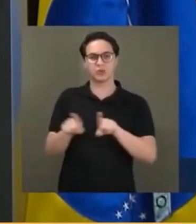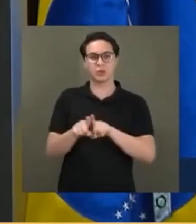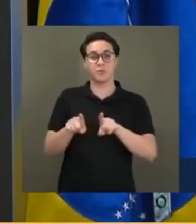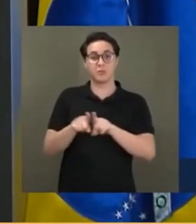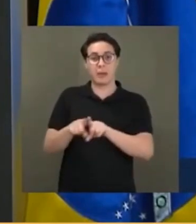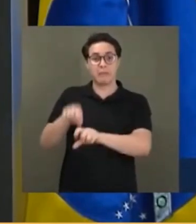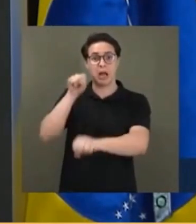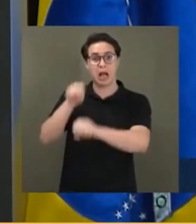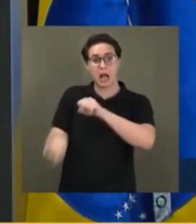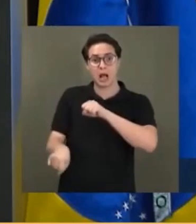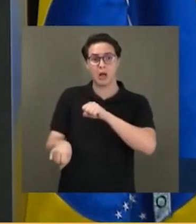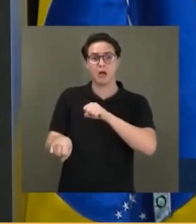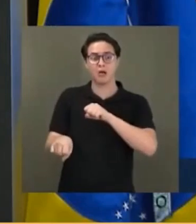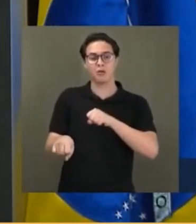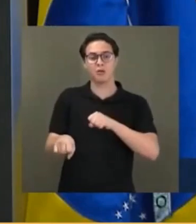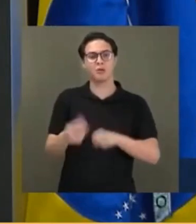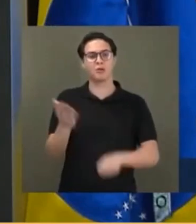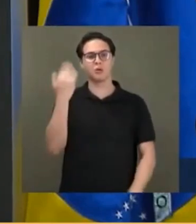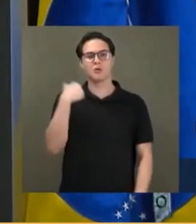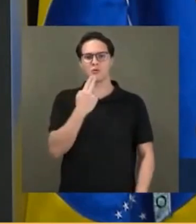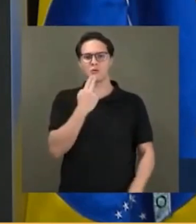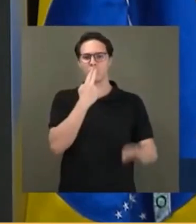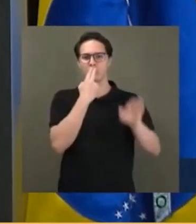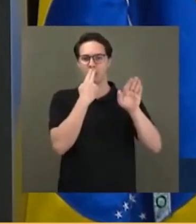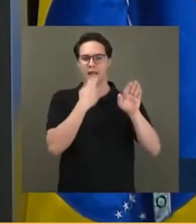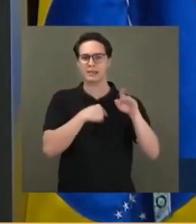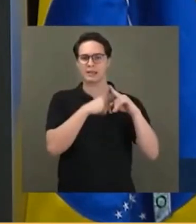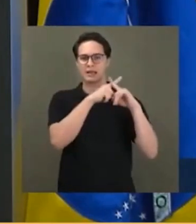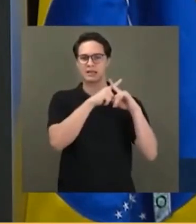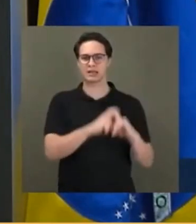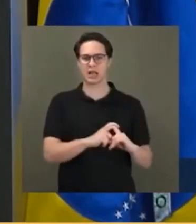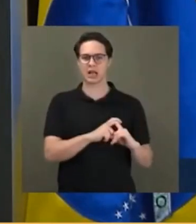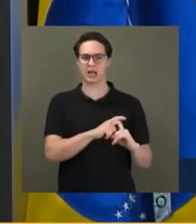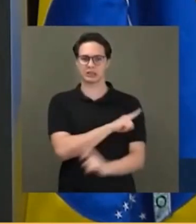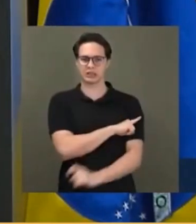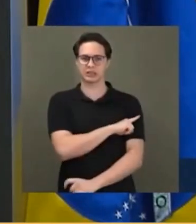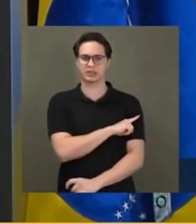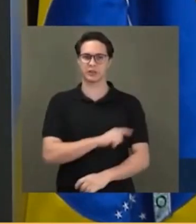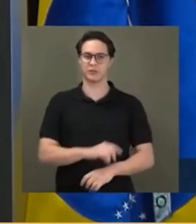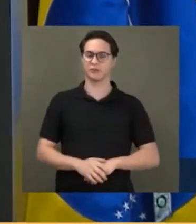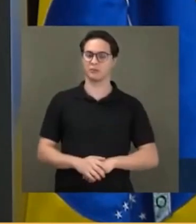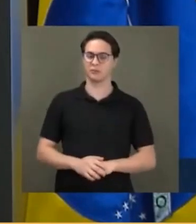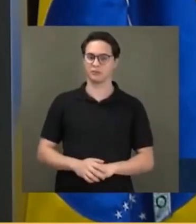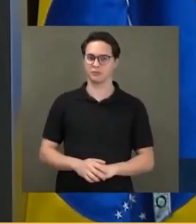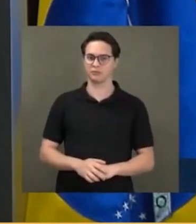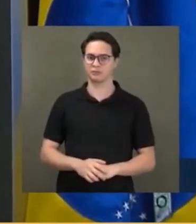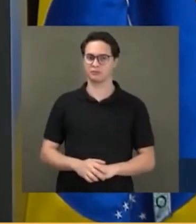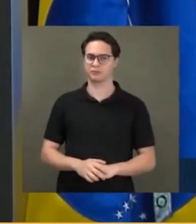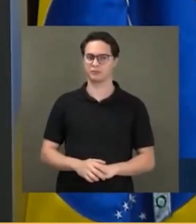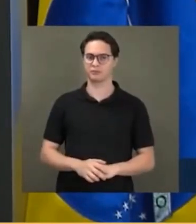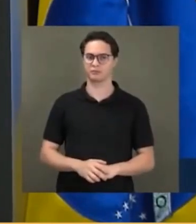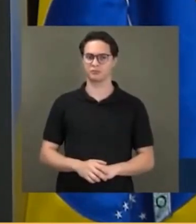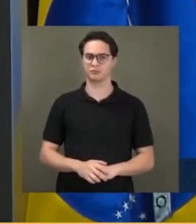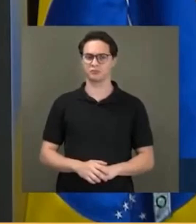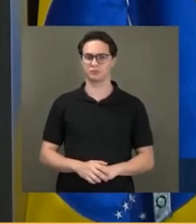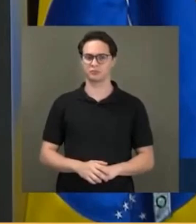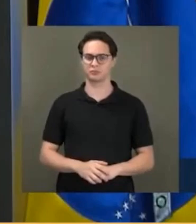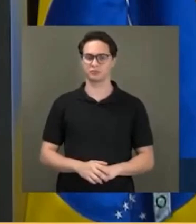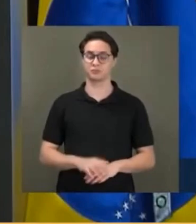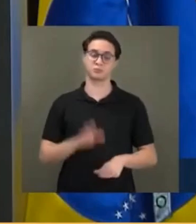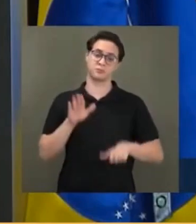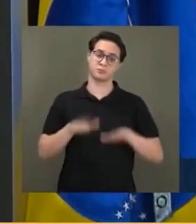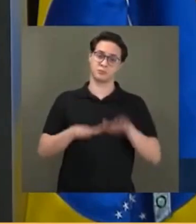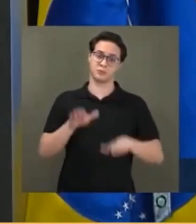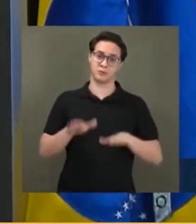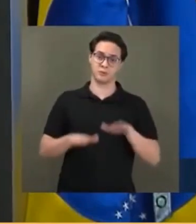assassinados pelo regime nazista talvez não apenas o embaixador do Brasil